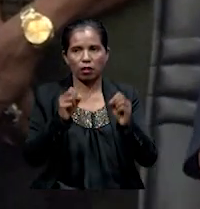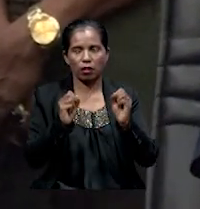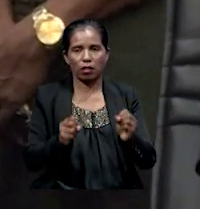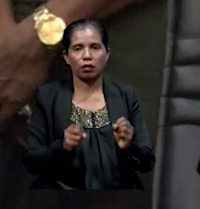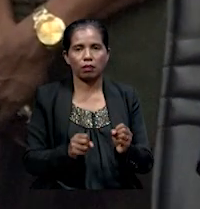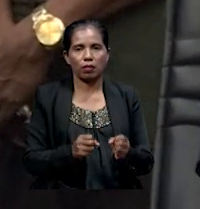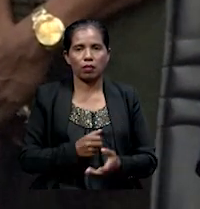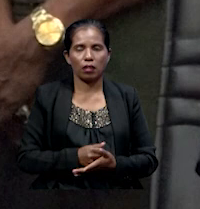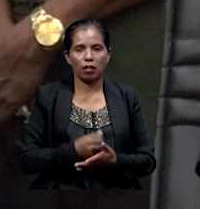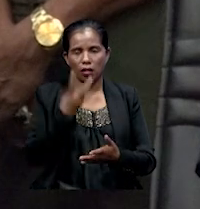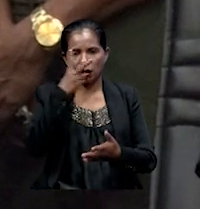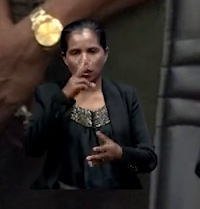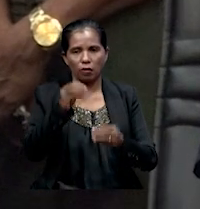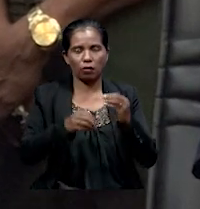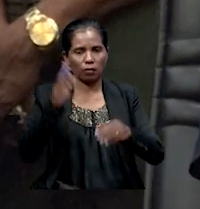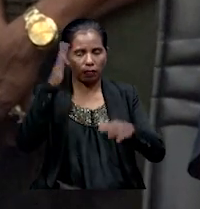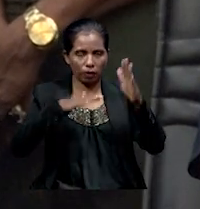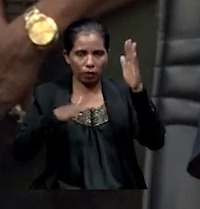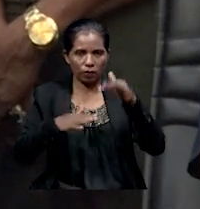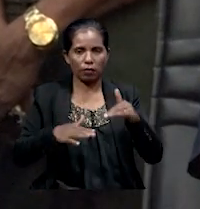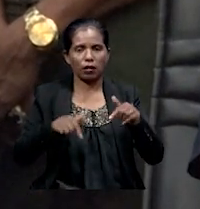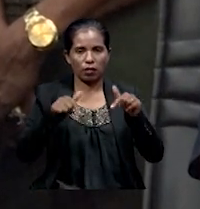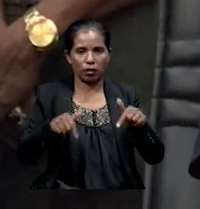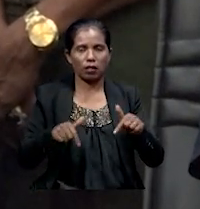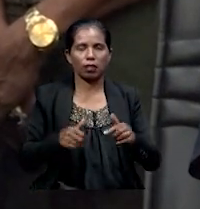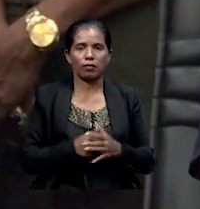responde a situação nebe lo ikus ne acontece.